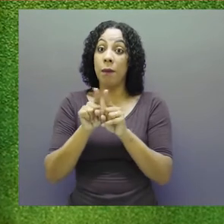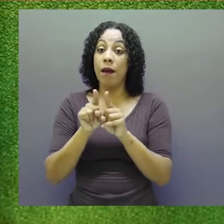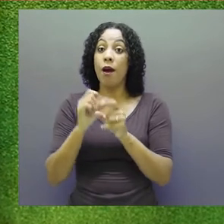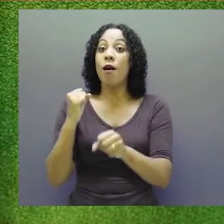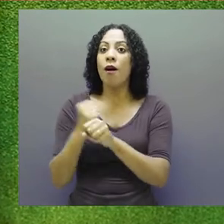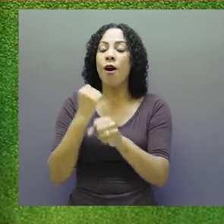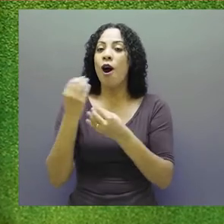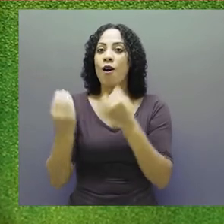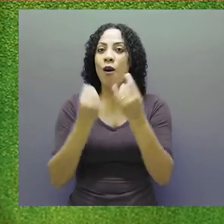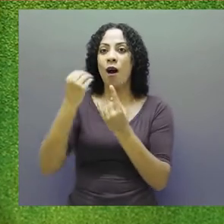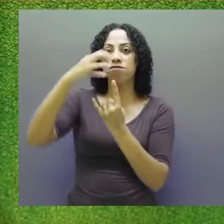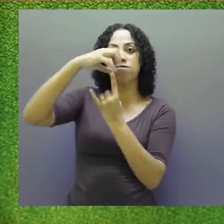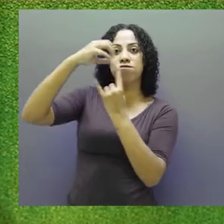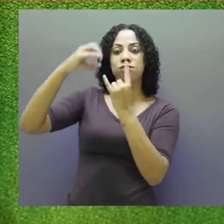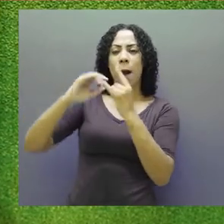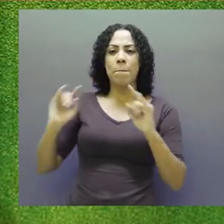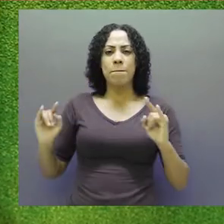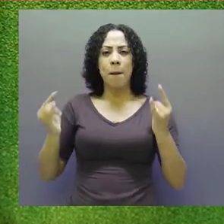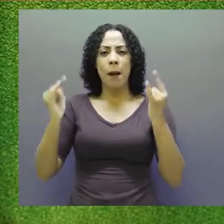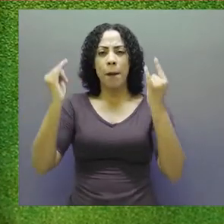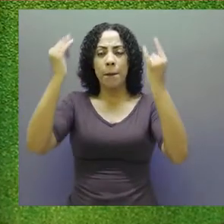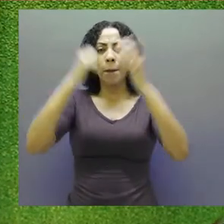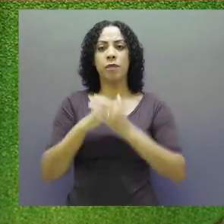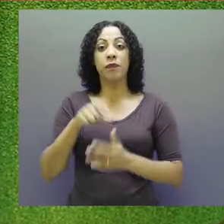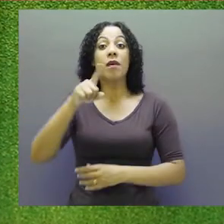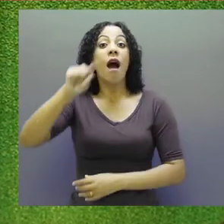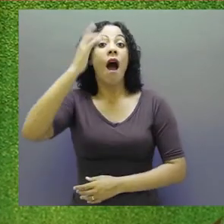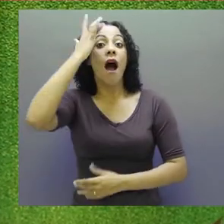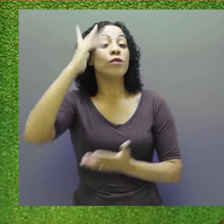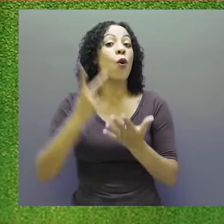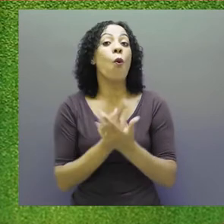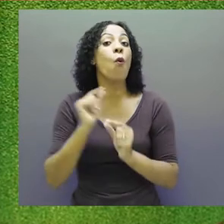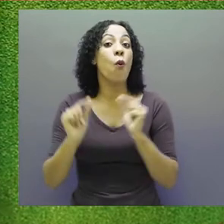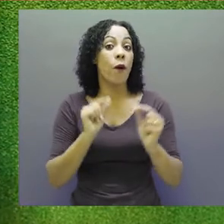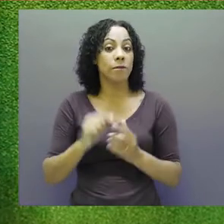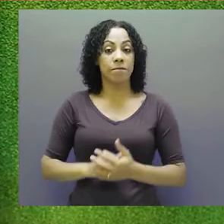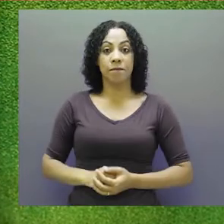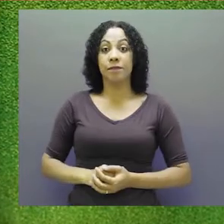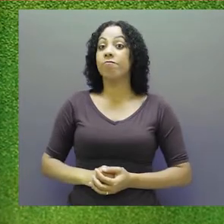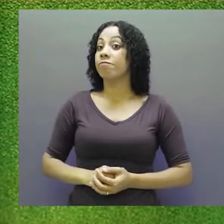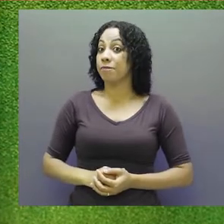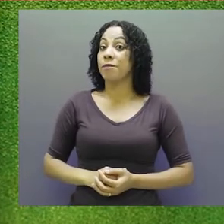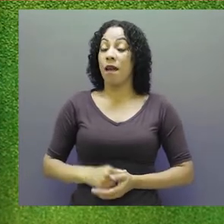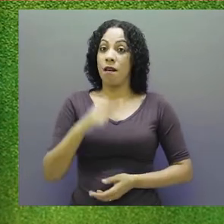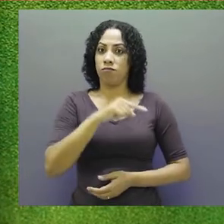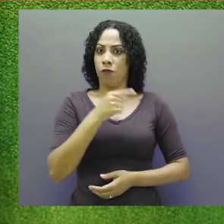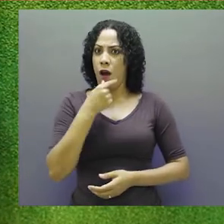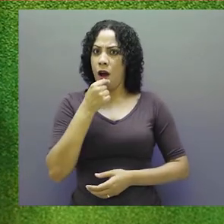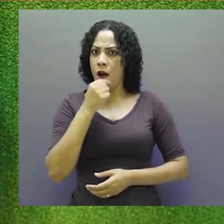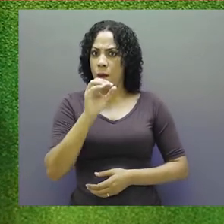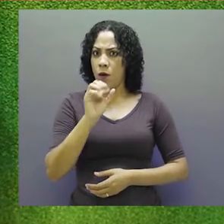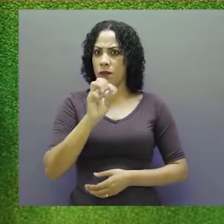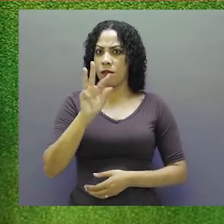castelo. O que que vocês acham que aconteceu? Diz aí. O cientista Oswaldo